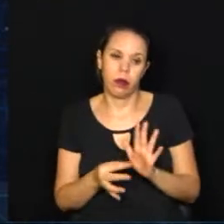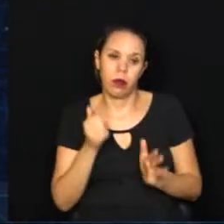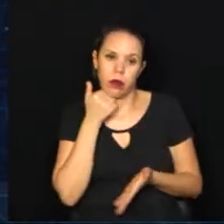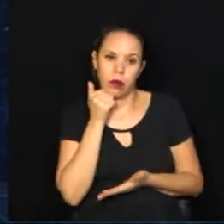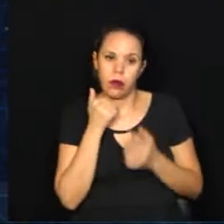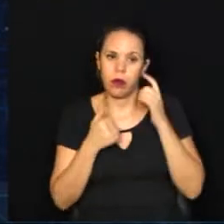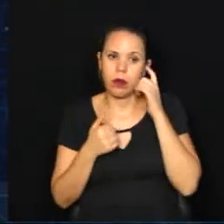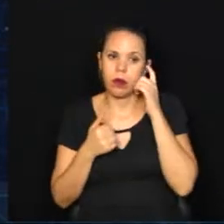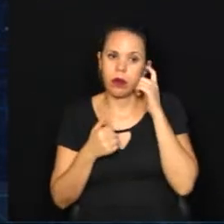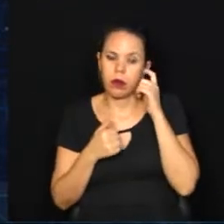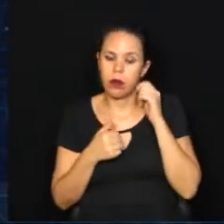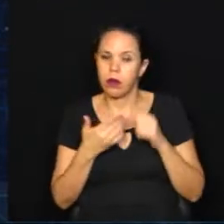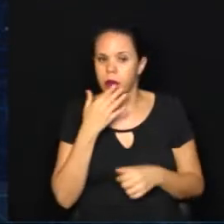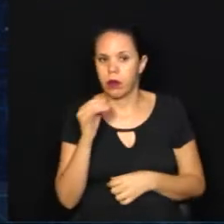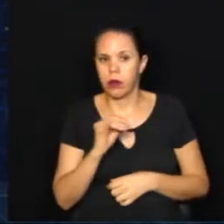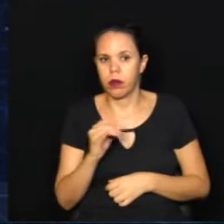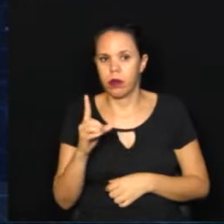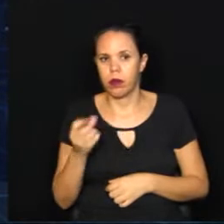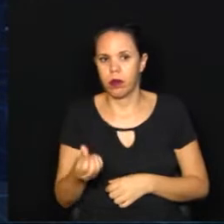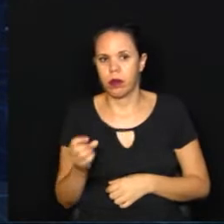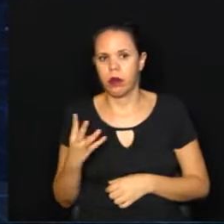científico. Indaiatuba tem